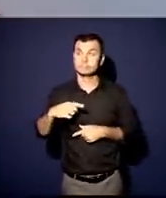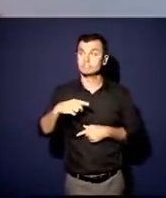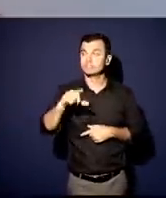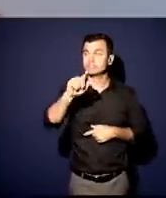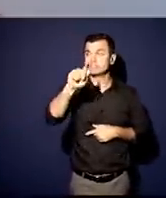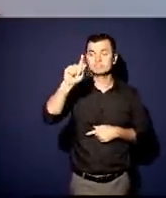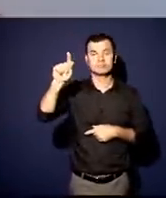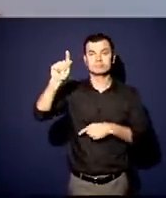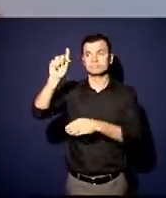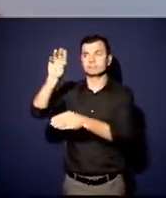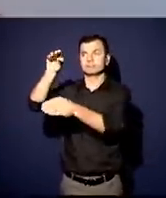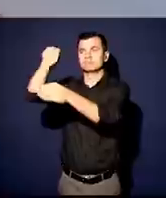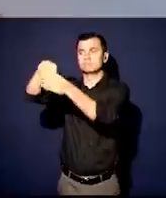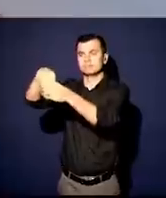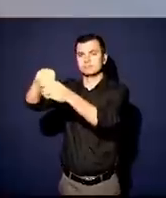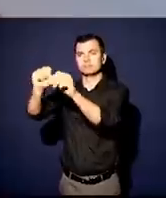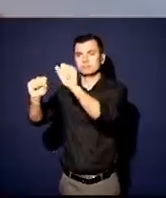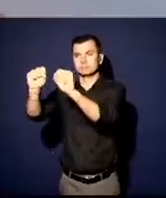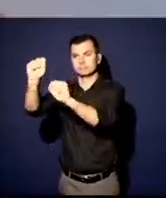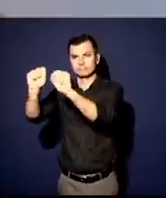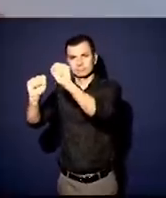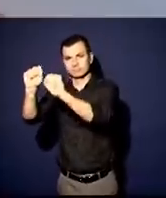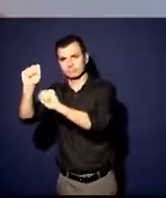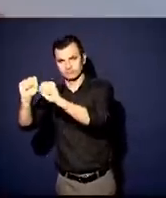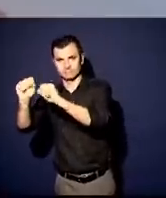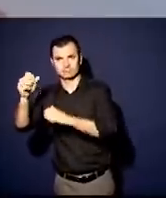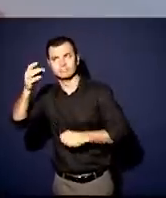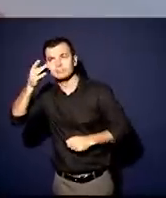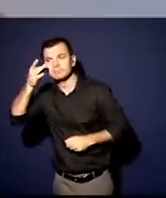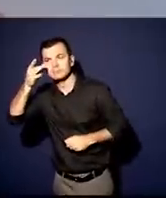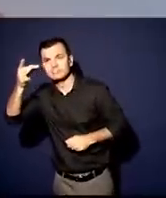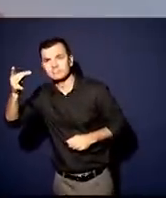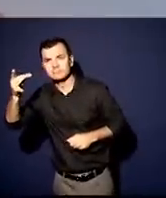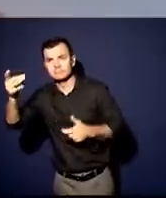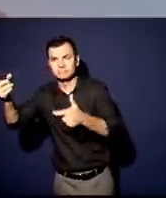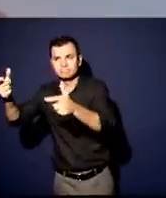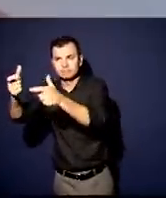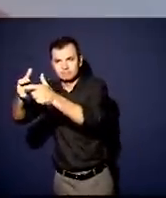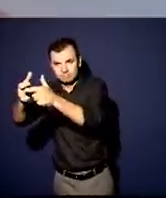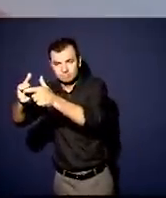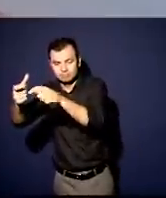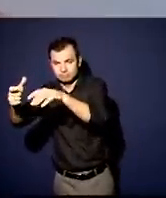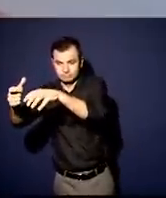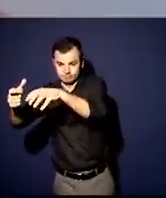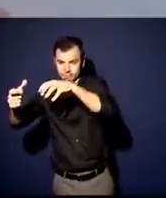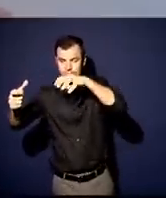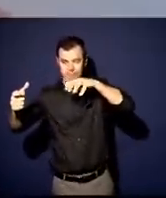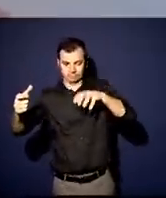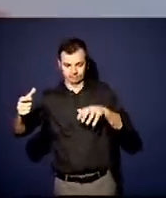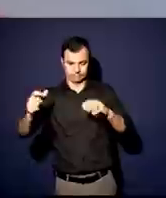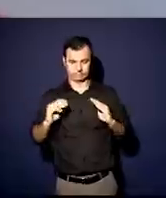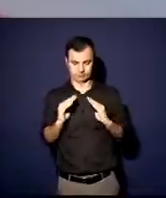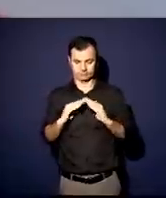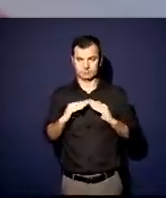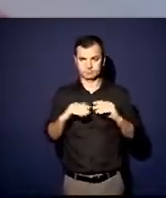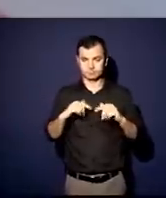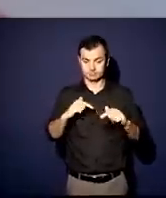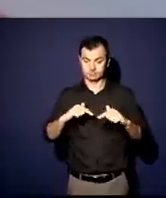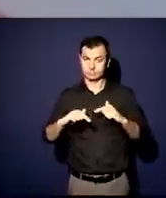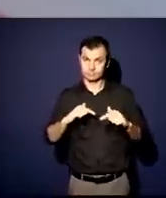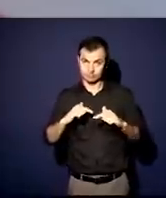empresas trabalhando não mais nos seus offices e sim de casa, fez com que você